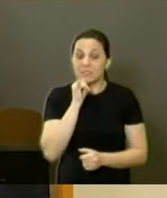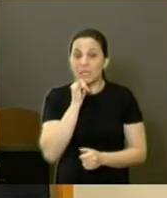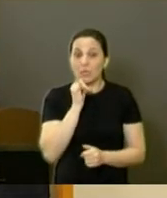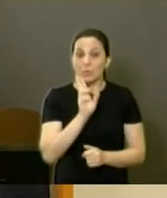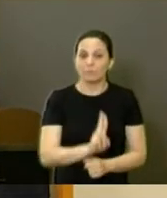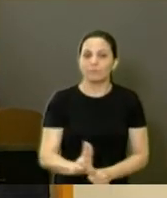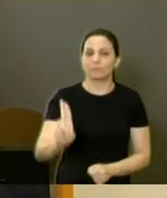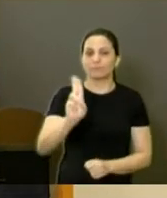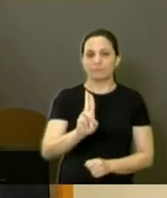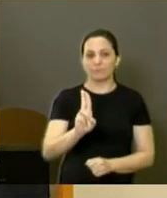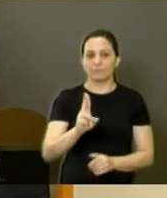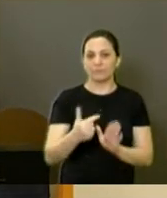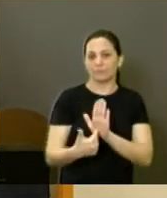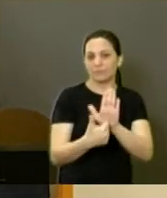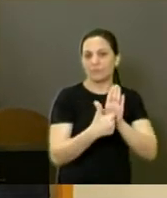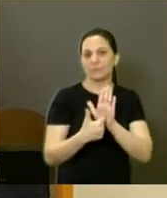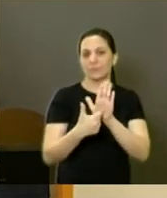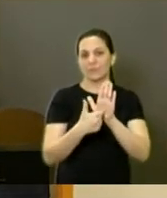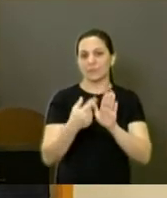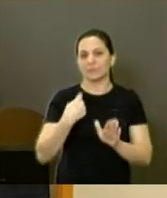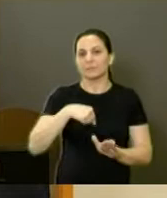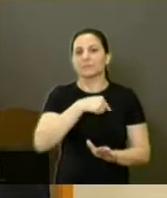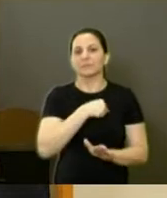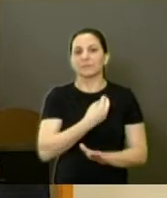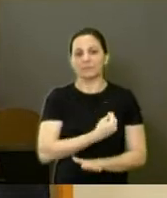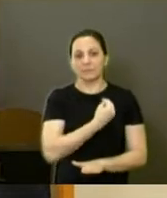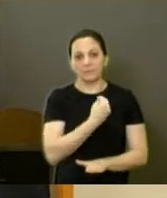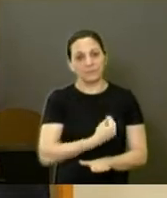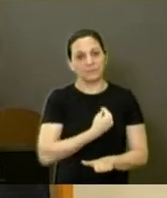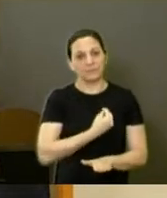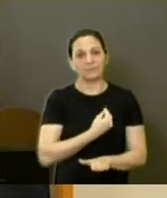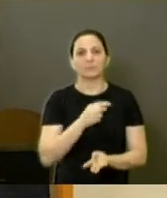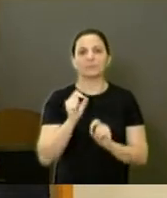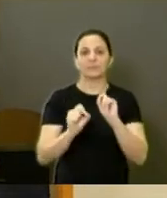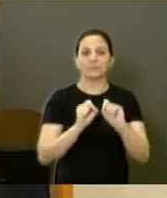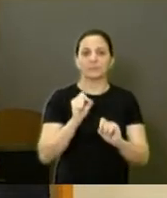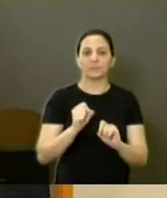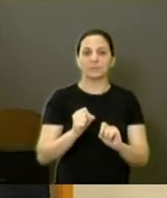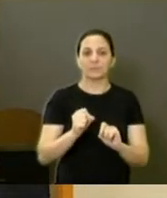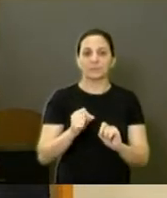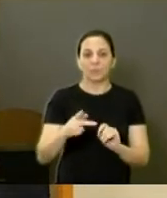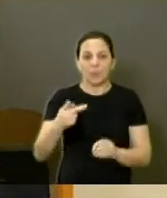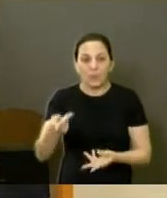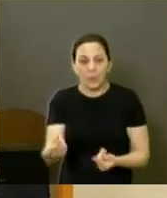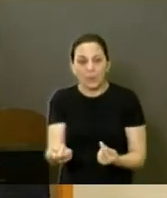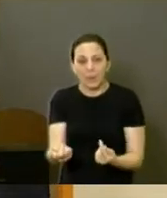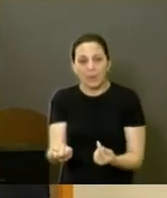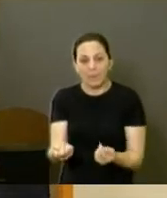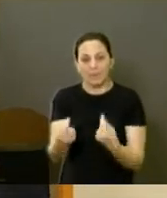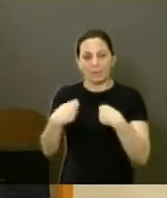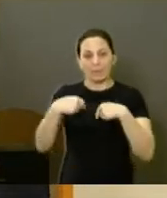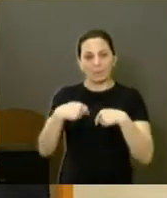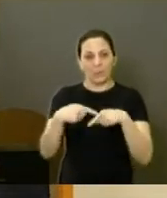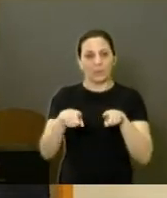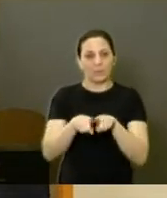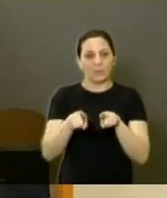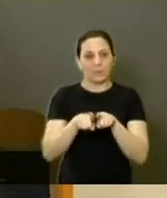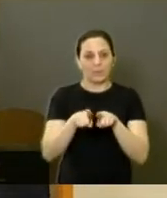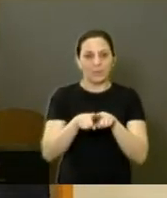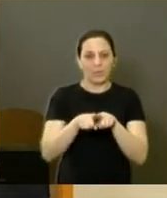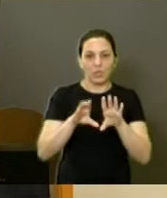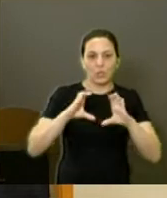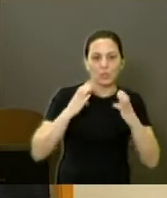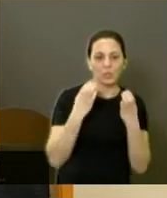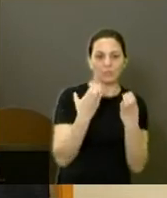nós, de mostrar para todos nós de que a vida vivida para si, mas também para os outros, para a coletividade,